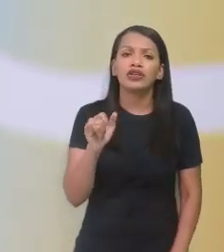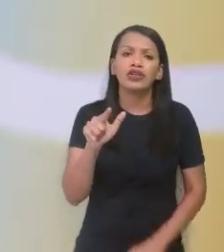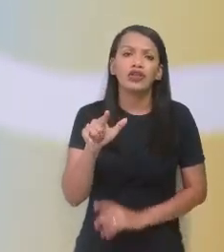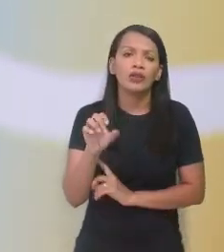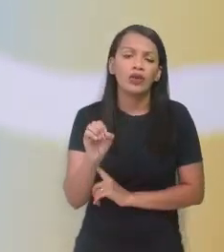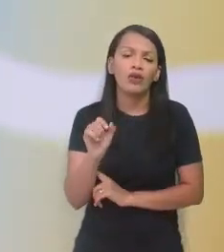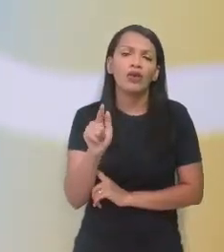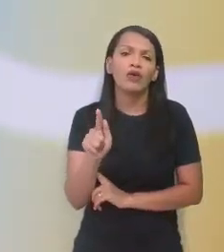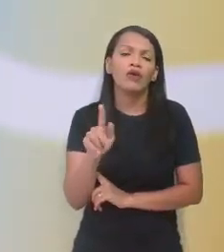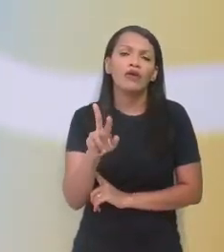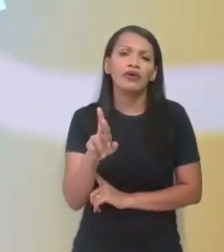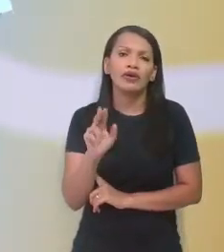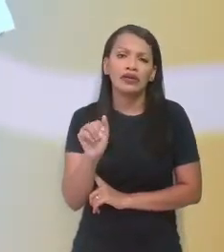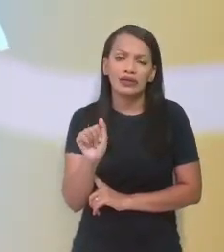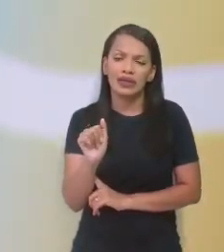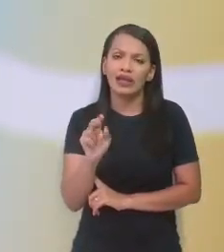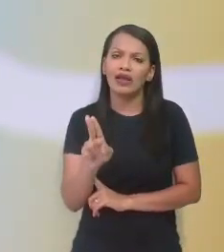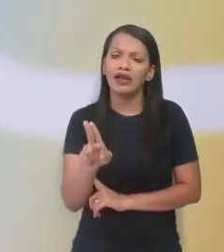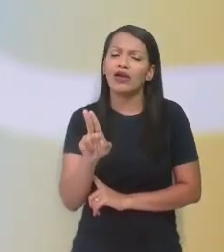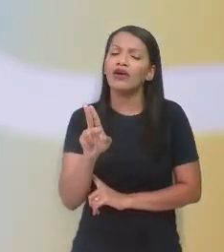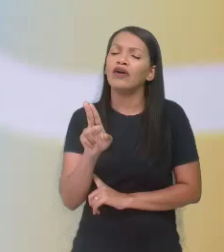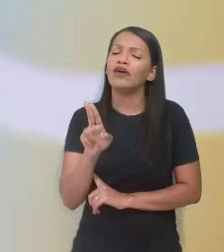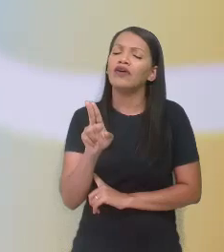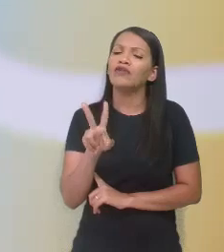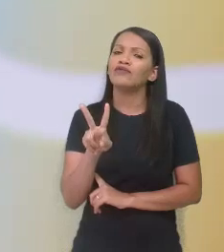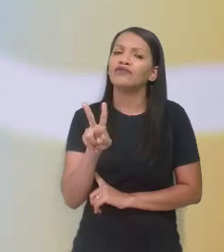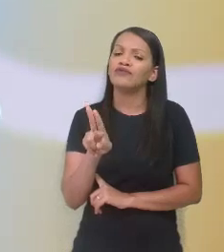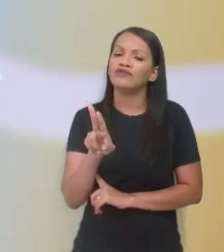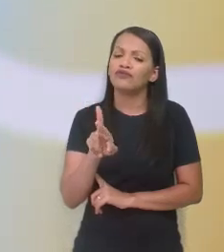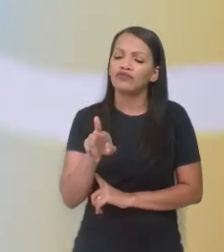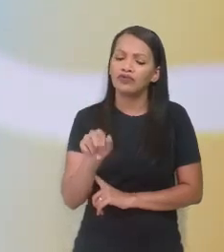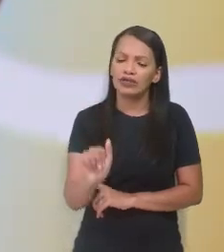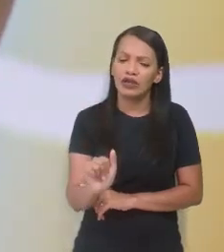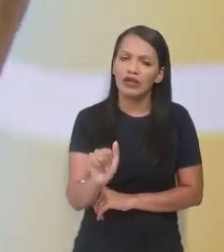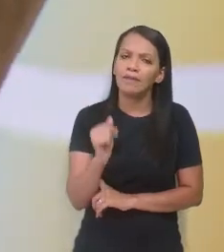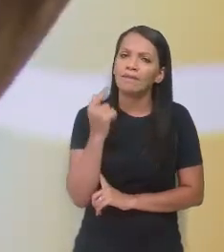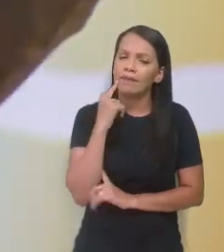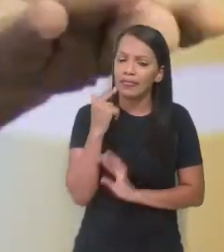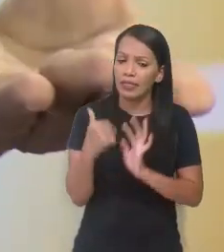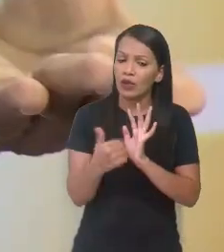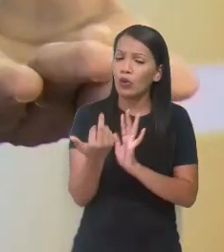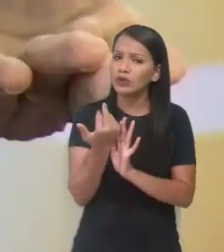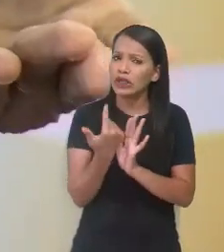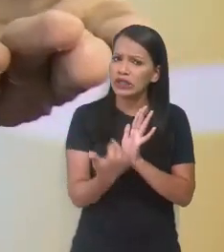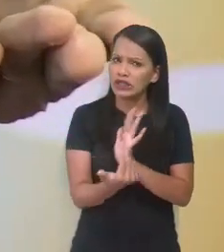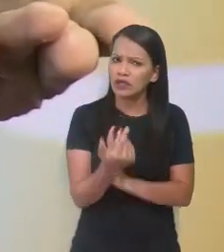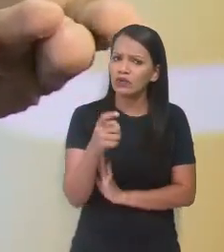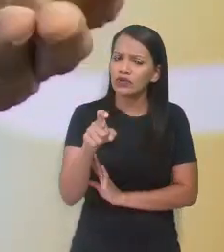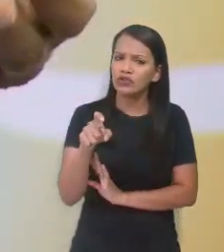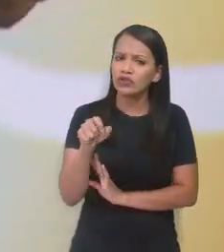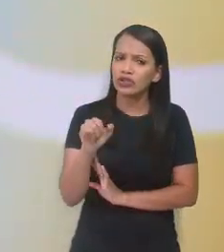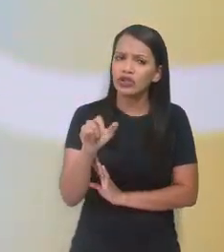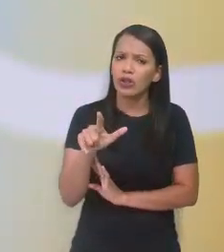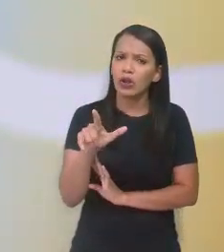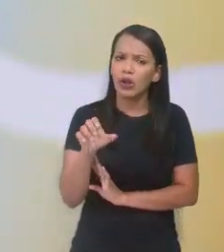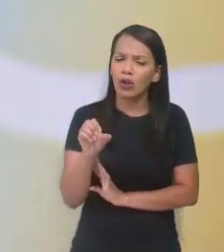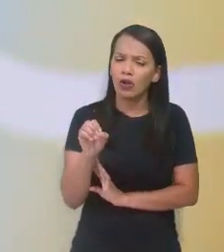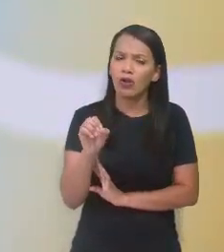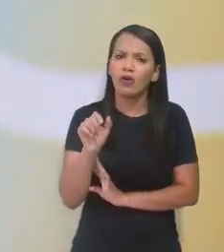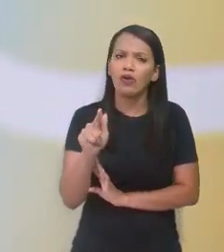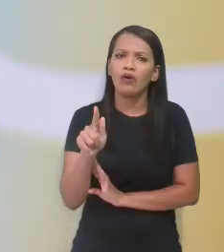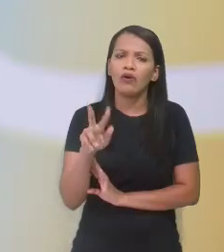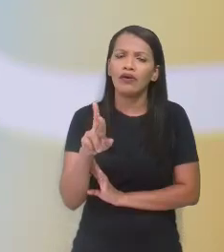xilogravura, tá? Em uma outra aula eu vou falar sobre a xilogravura e vou mostrar como é o processo, não é,